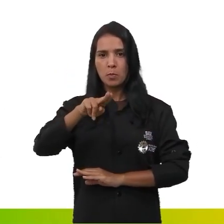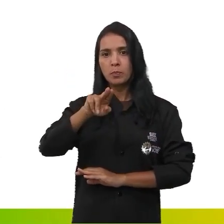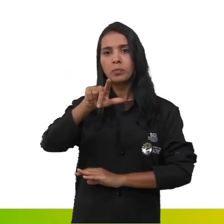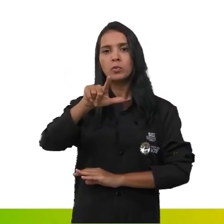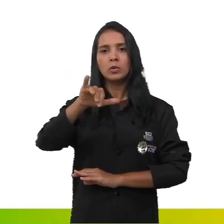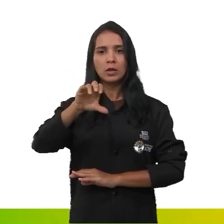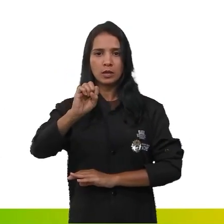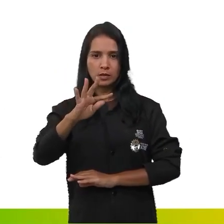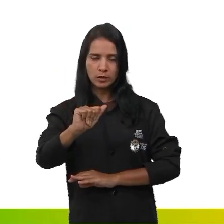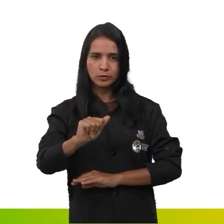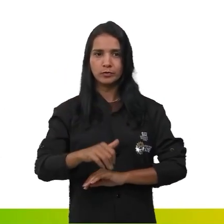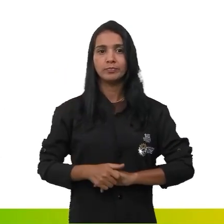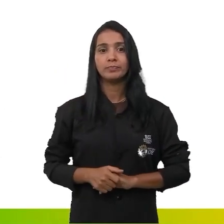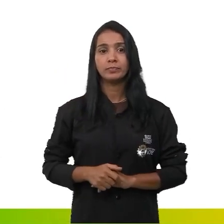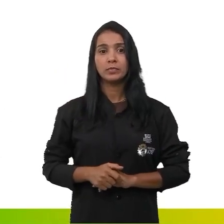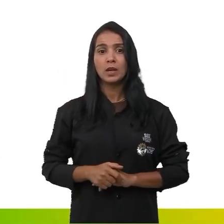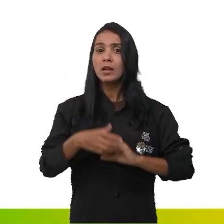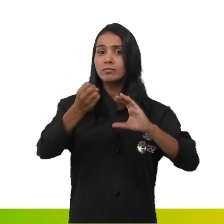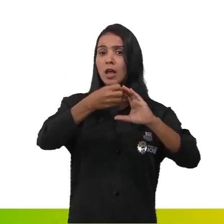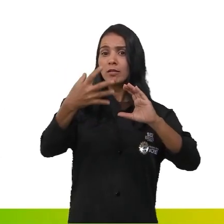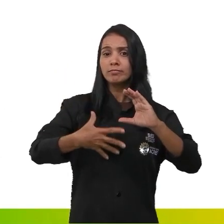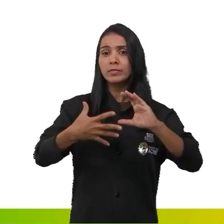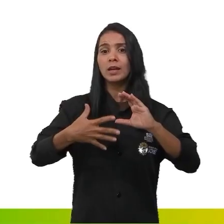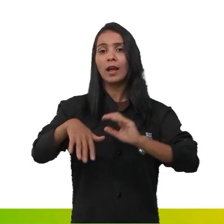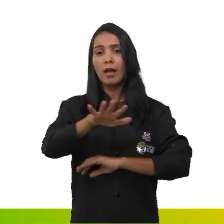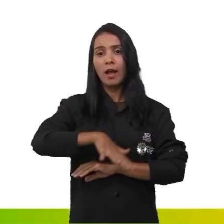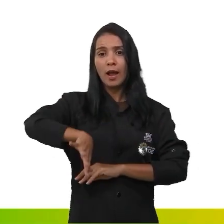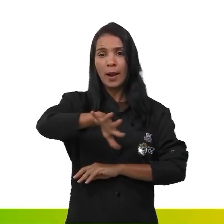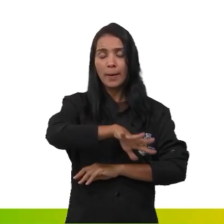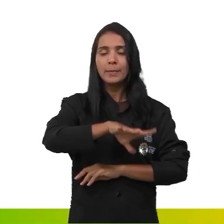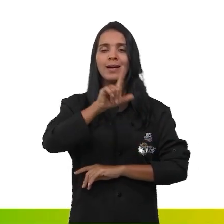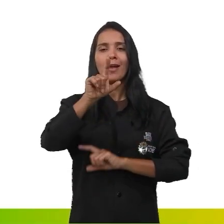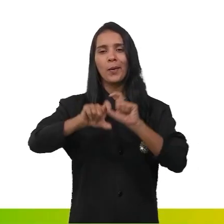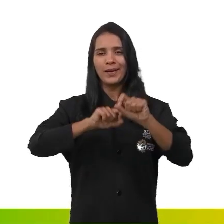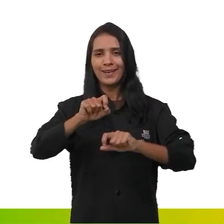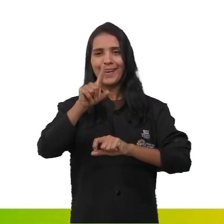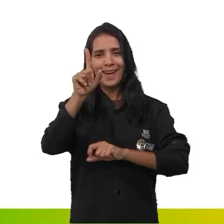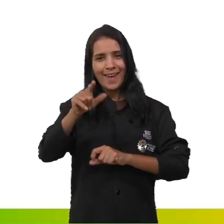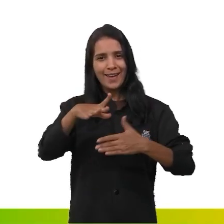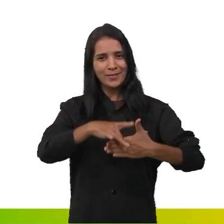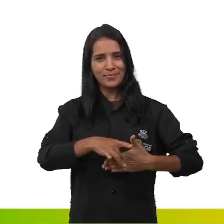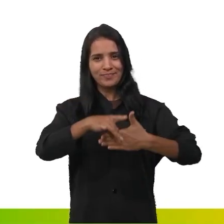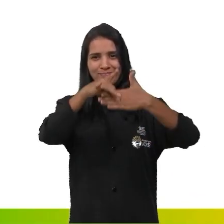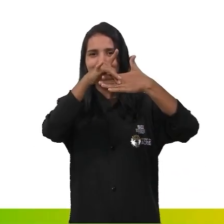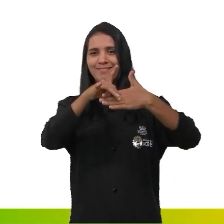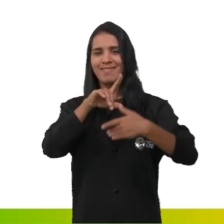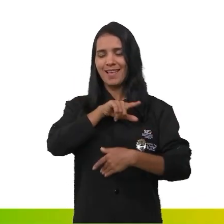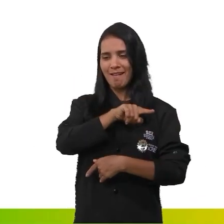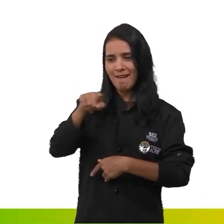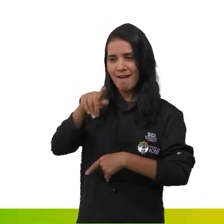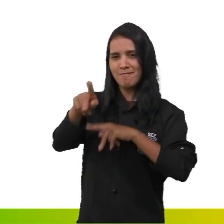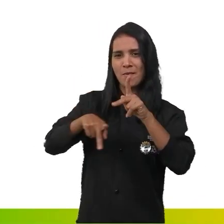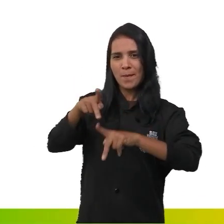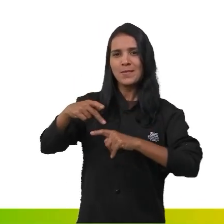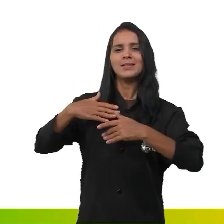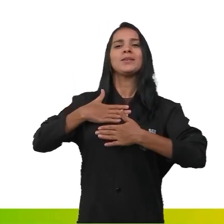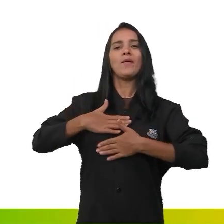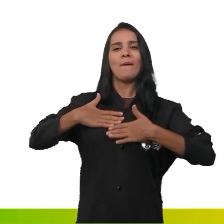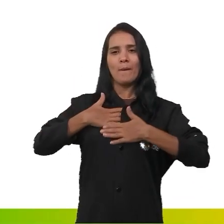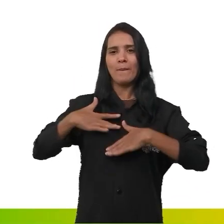Características do populismo. Primeiro, uma liderança carismática, né? Em alguns casos, o